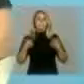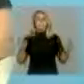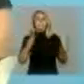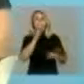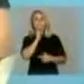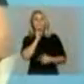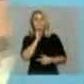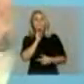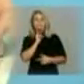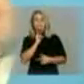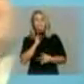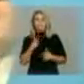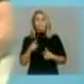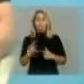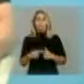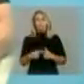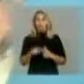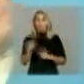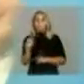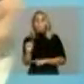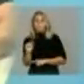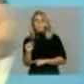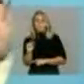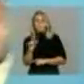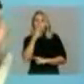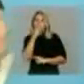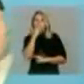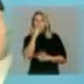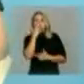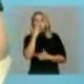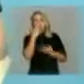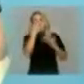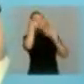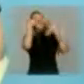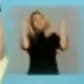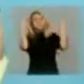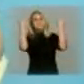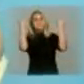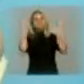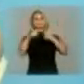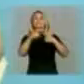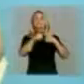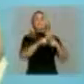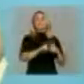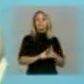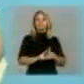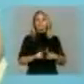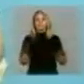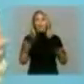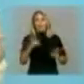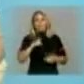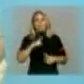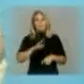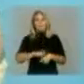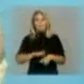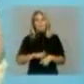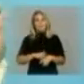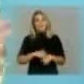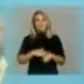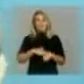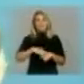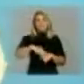compensação, por conta de ser o menor índice, se despreocupou com a doença. E aí a gente tem lá, hoje, os